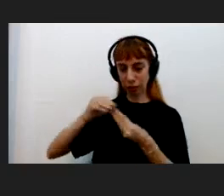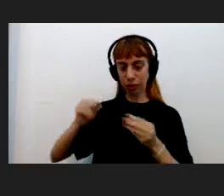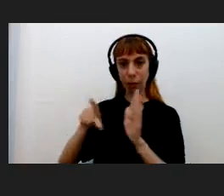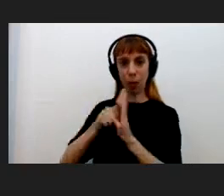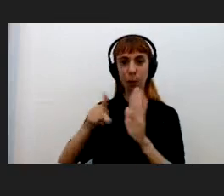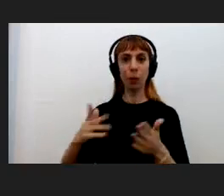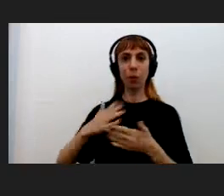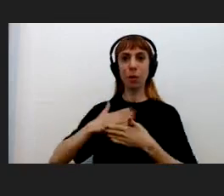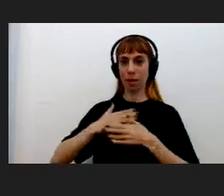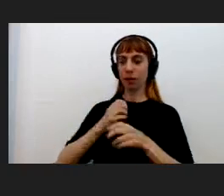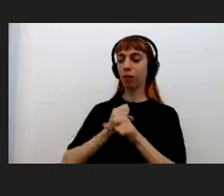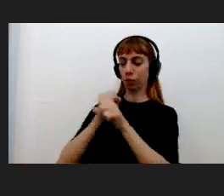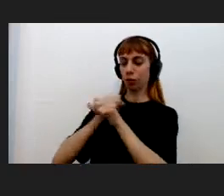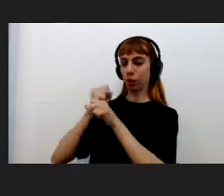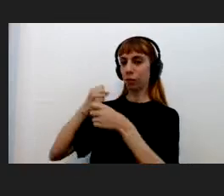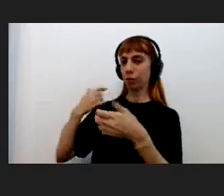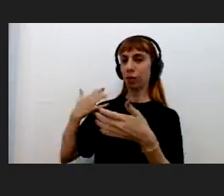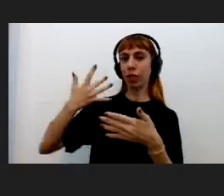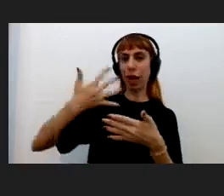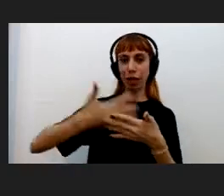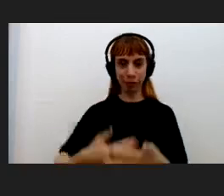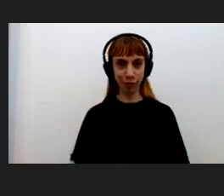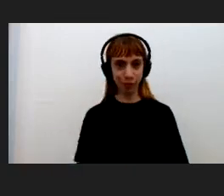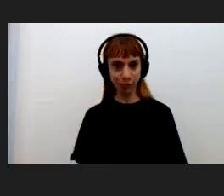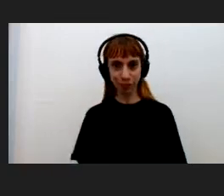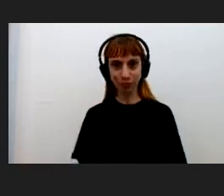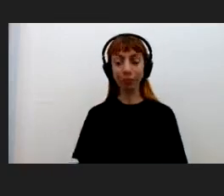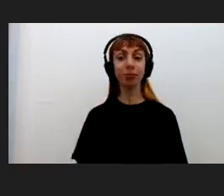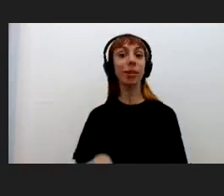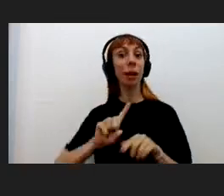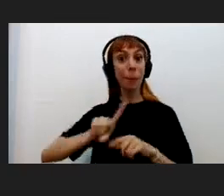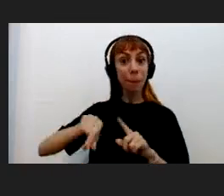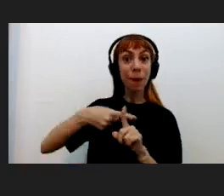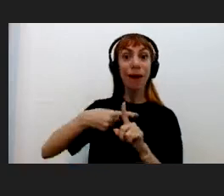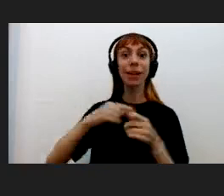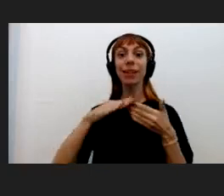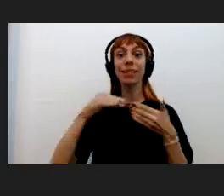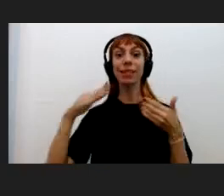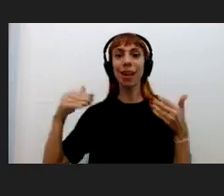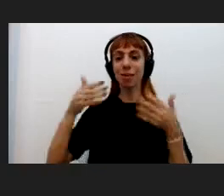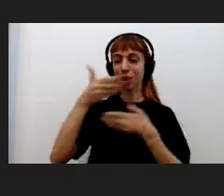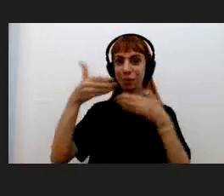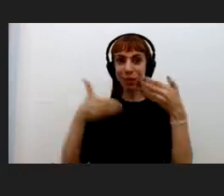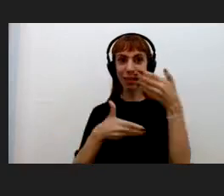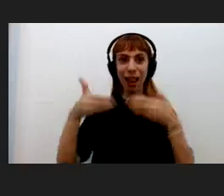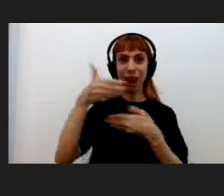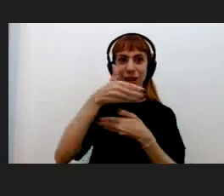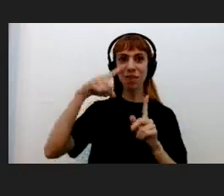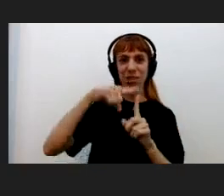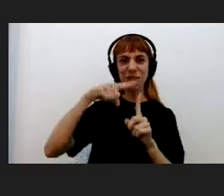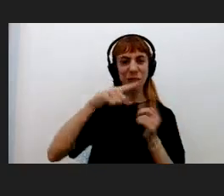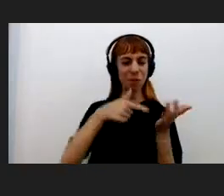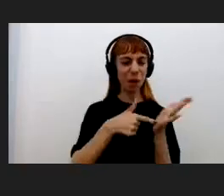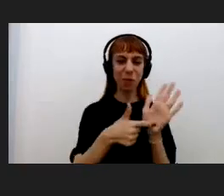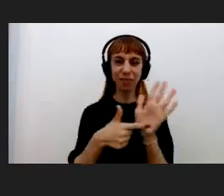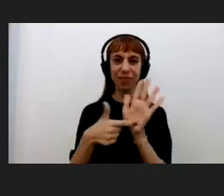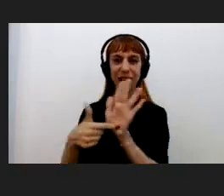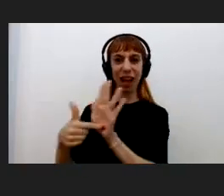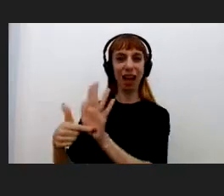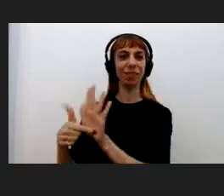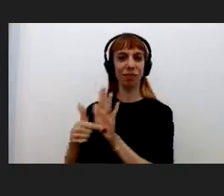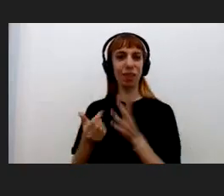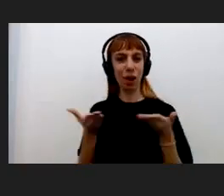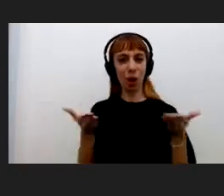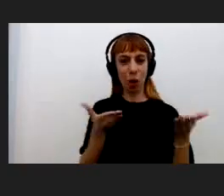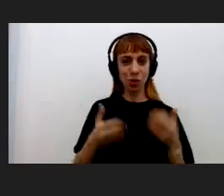dentro da estética que eu escolhi para elaborar a apresentação em si, né? Os slides, enfim. Eu não